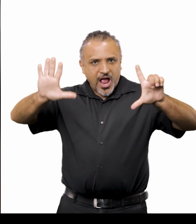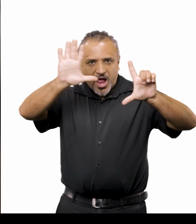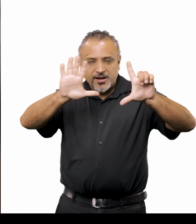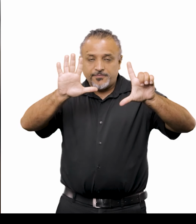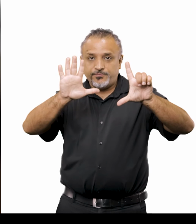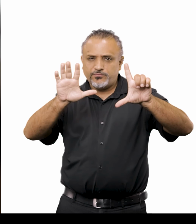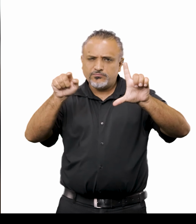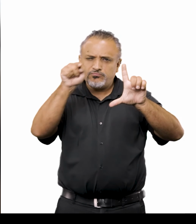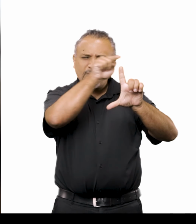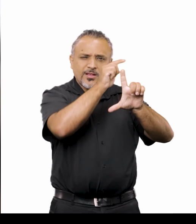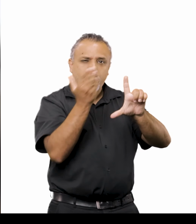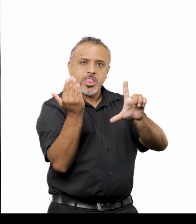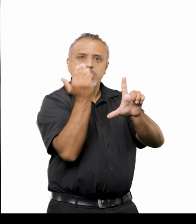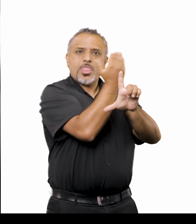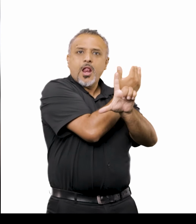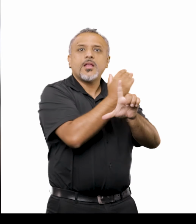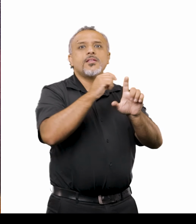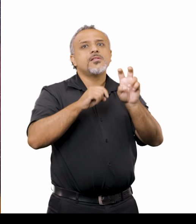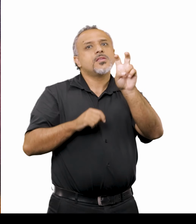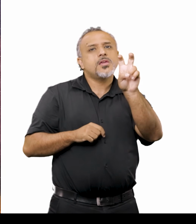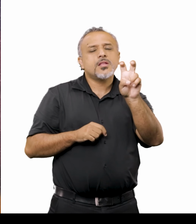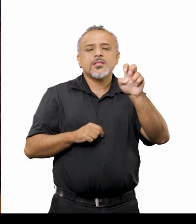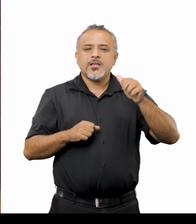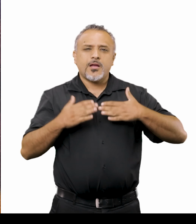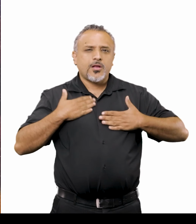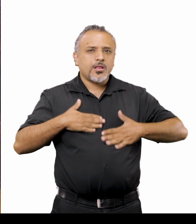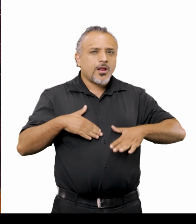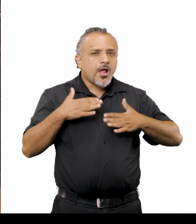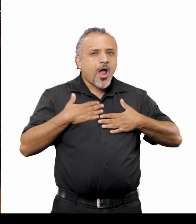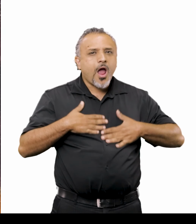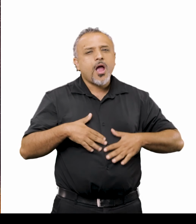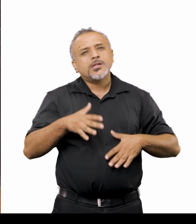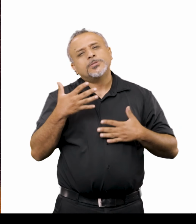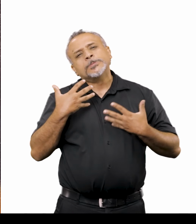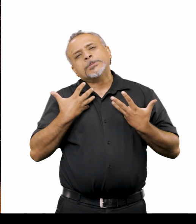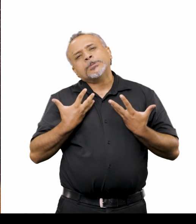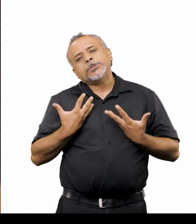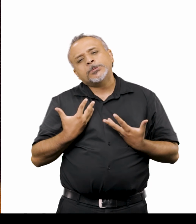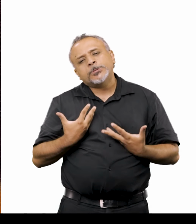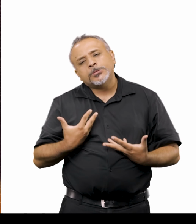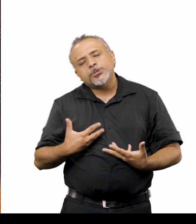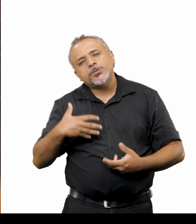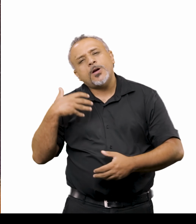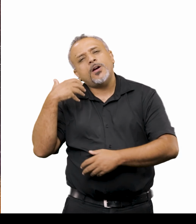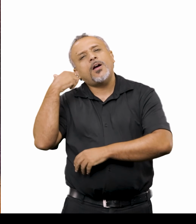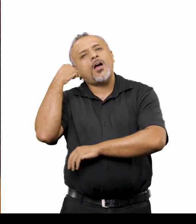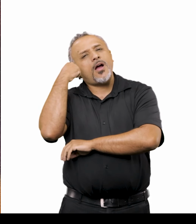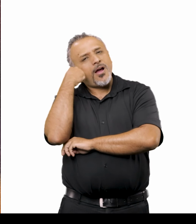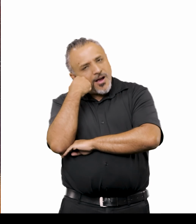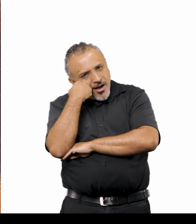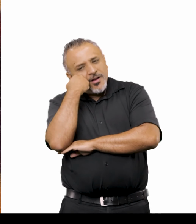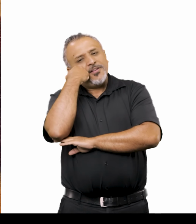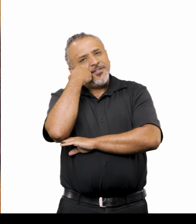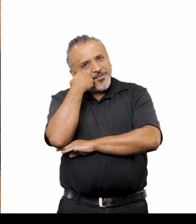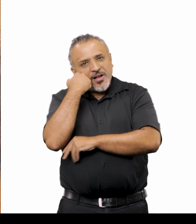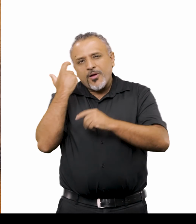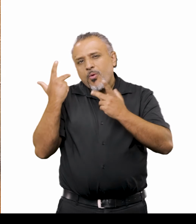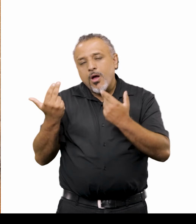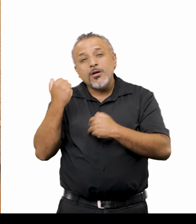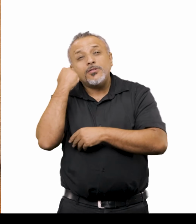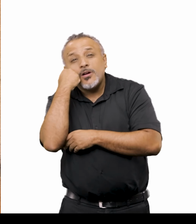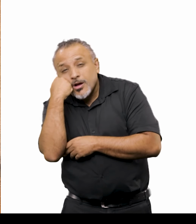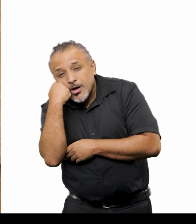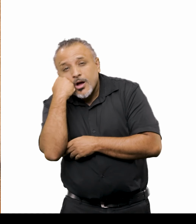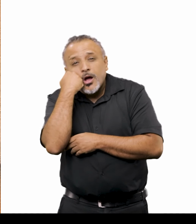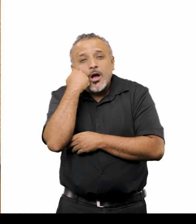Mais atrás, a quinta figura nos observa, tranquila, mas parecendo fatigada e melancólica, descansando a cabeça sobre o